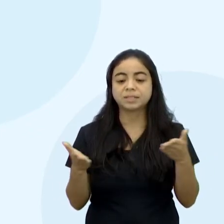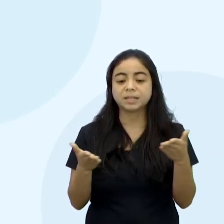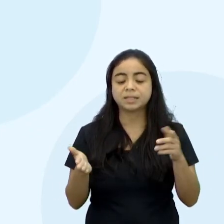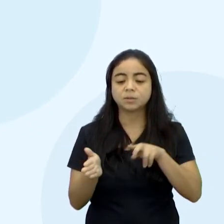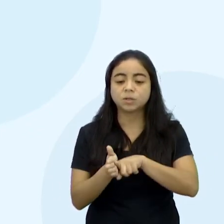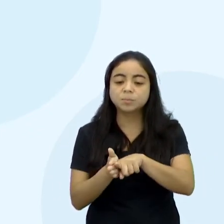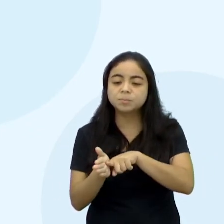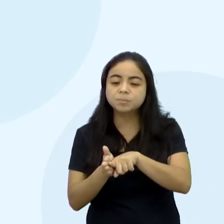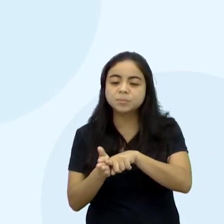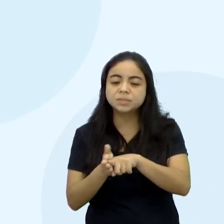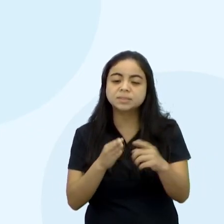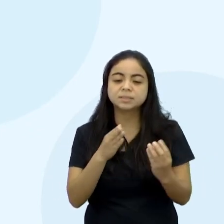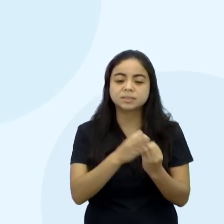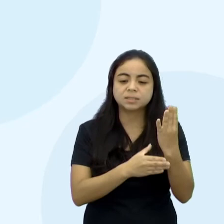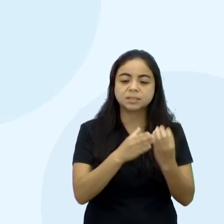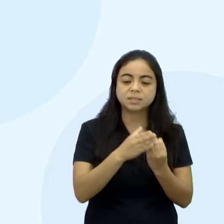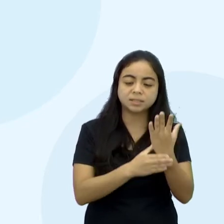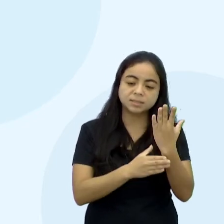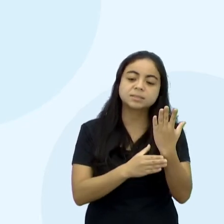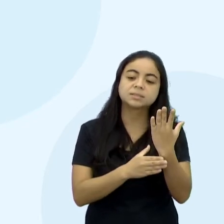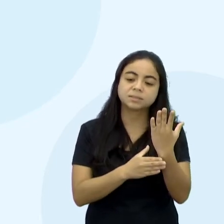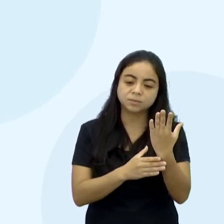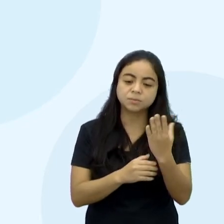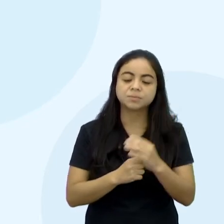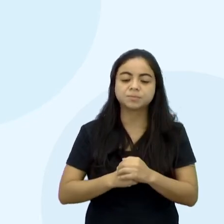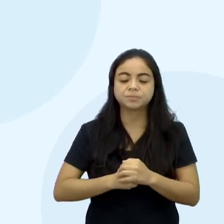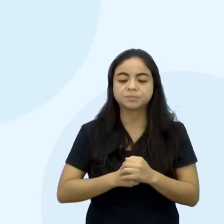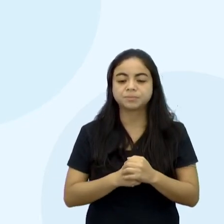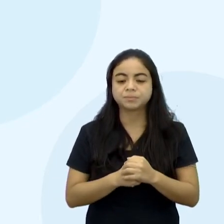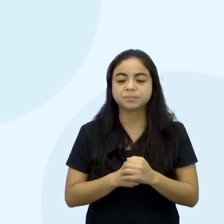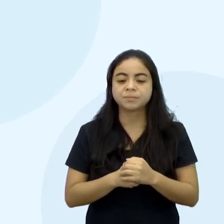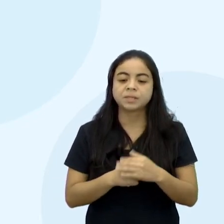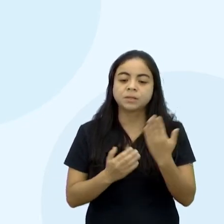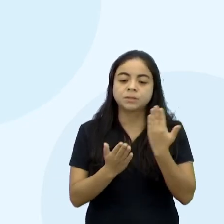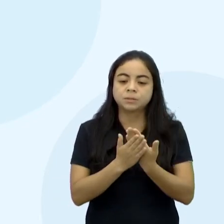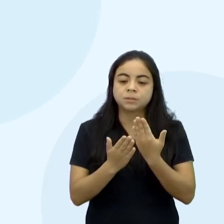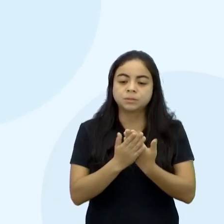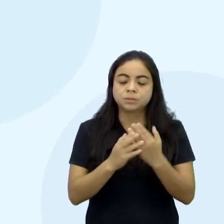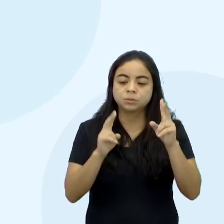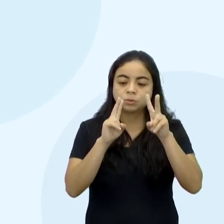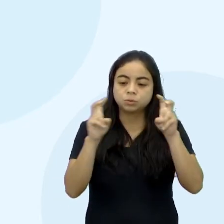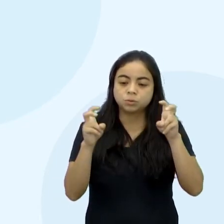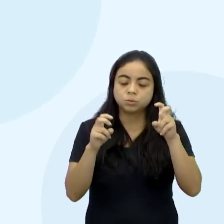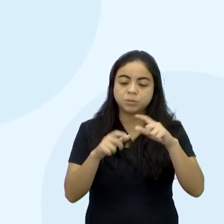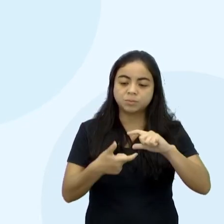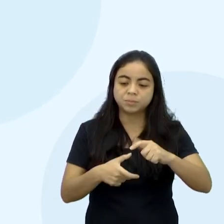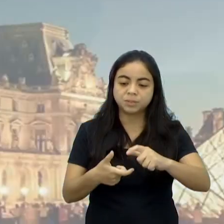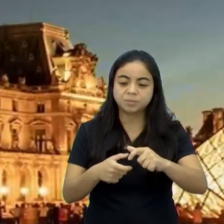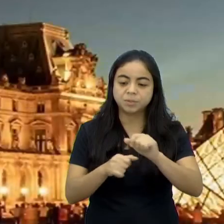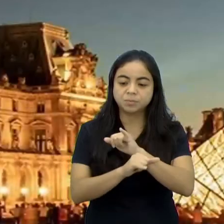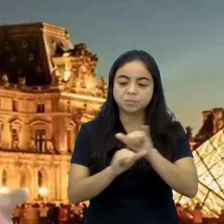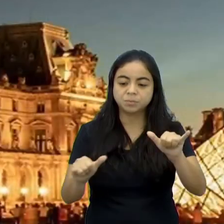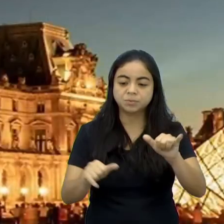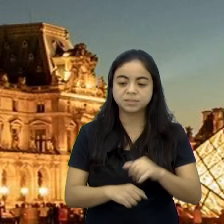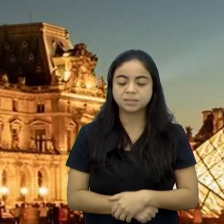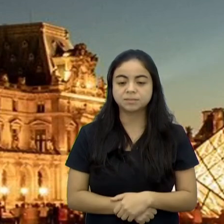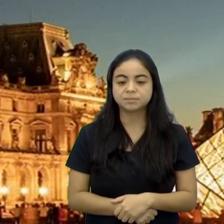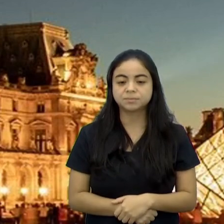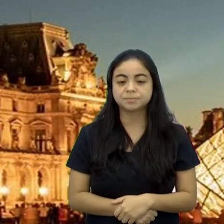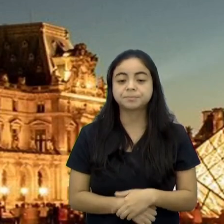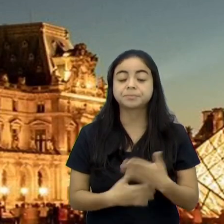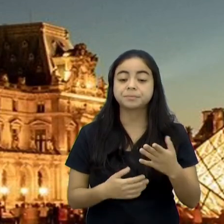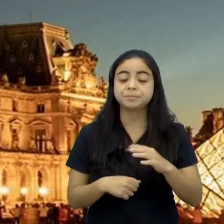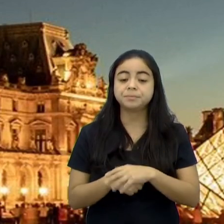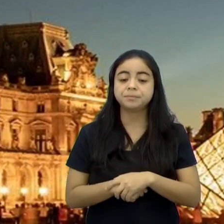e criação de memes. Nós vamos entrar dentro desse processo criativo. E um estudo sobre o meme publicitário, tá certo? Não esqueçam de